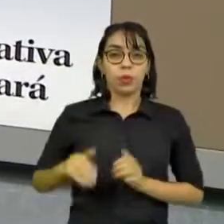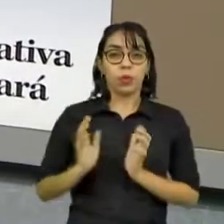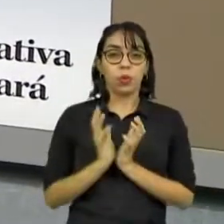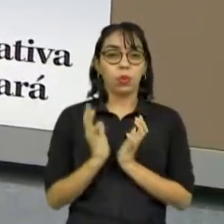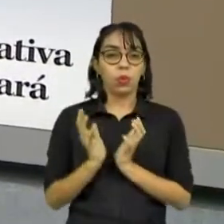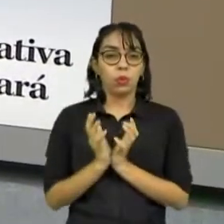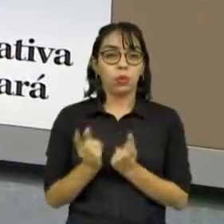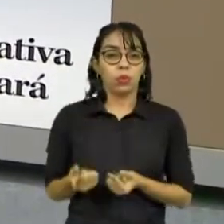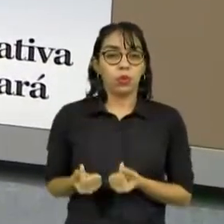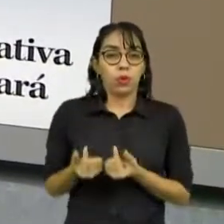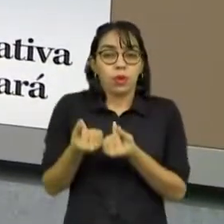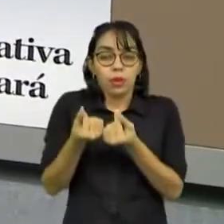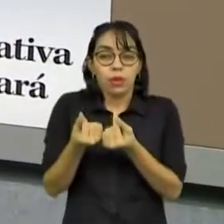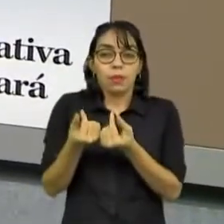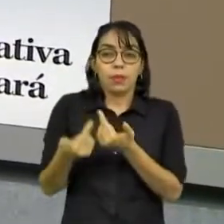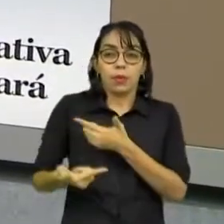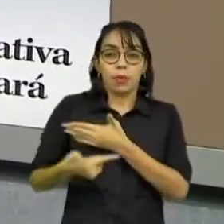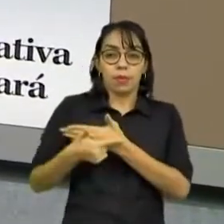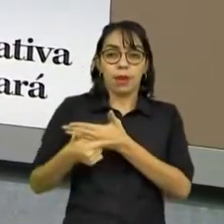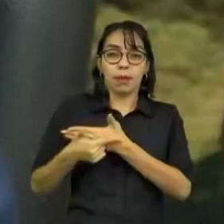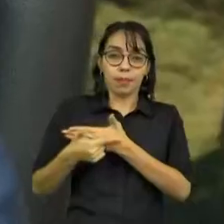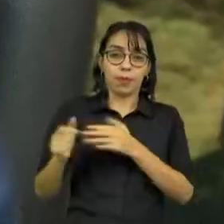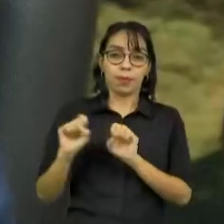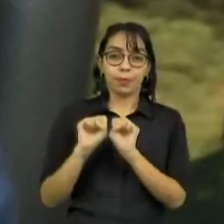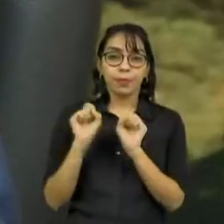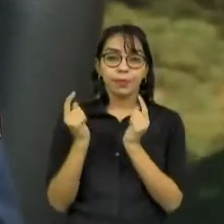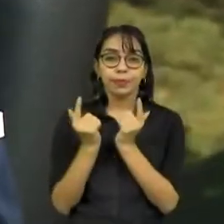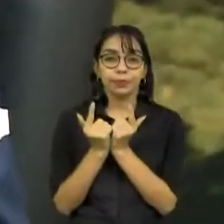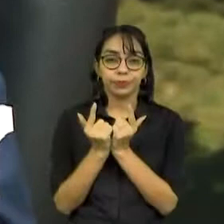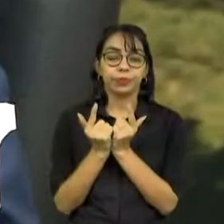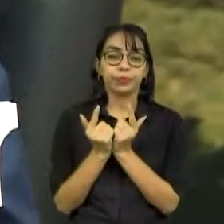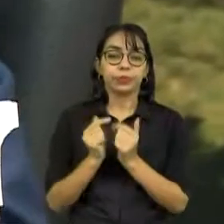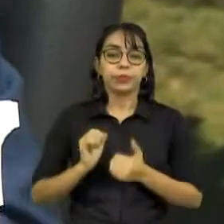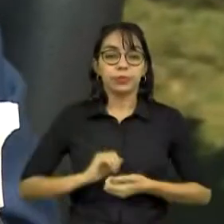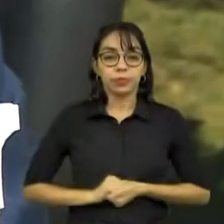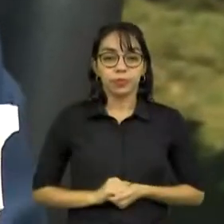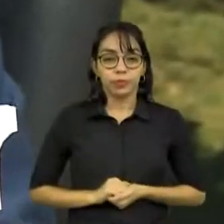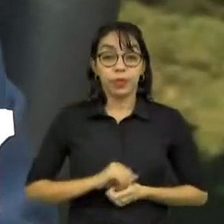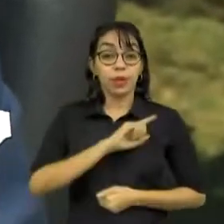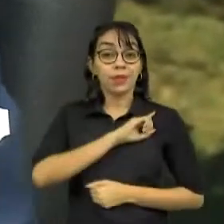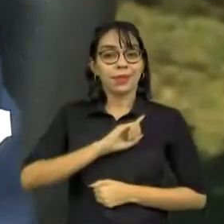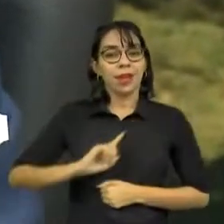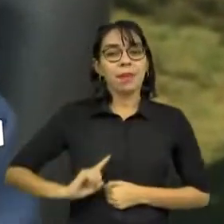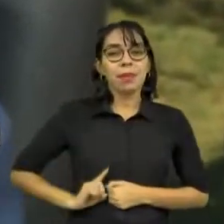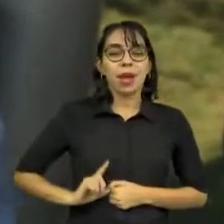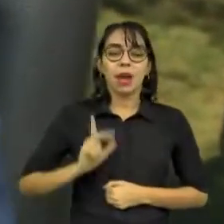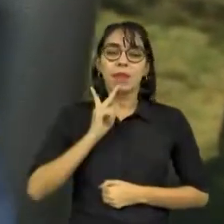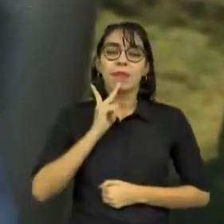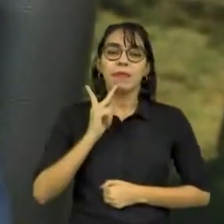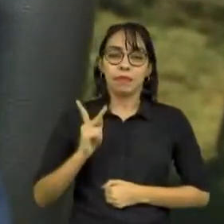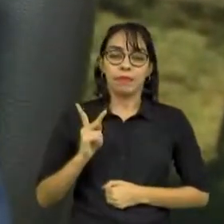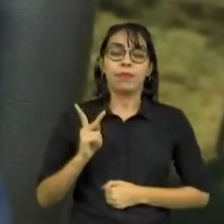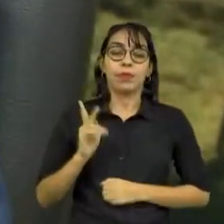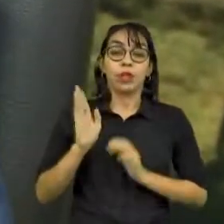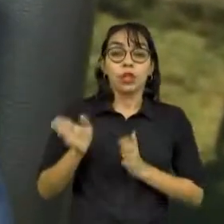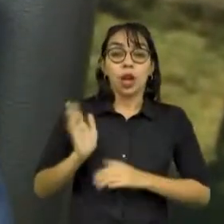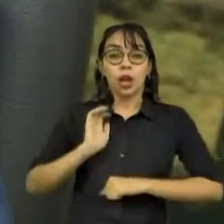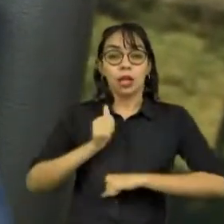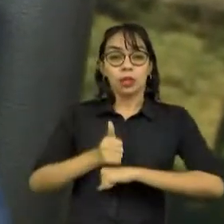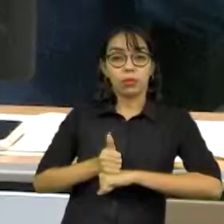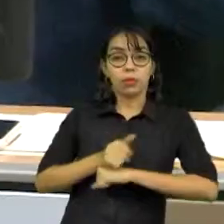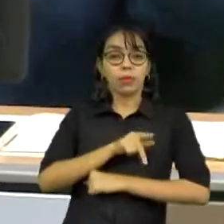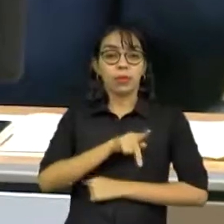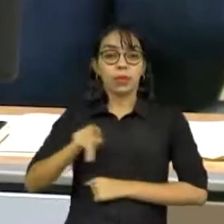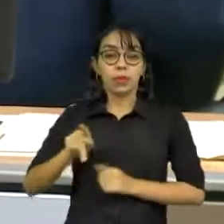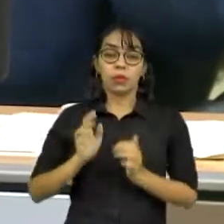e Tributação da Assembleia Legislativa. Para o deputado Sérgio Aguiar, presidente do colegiado, apesar da